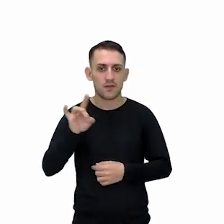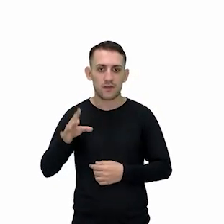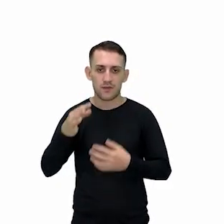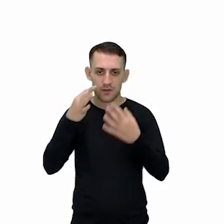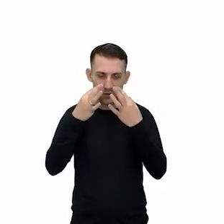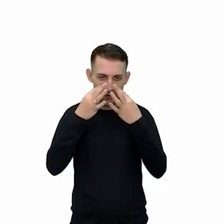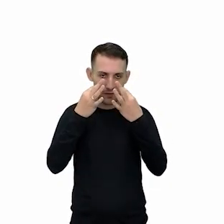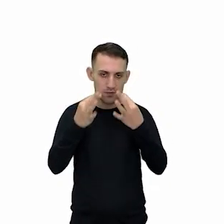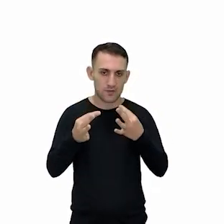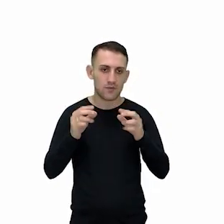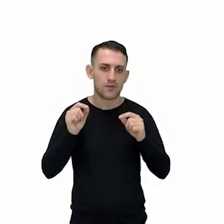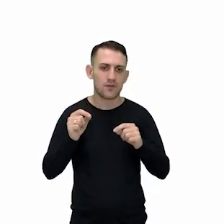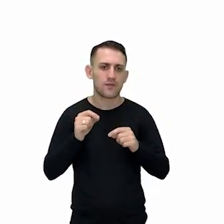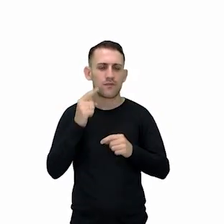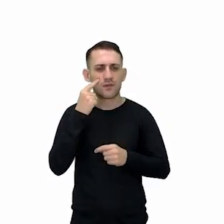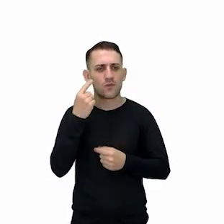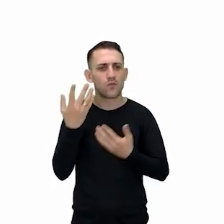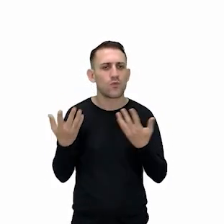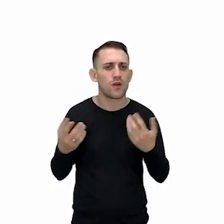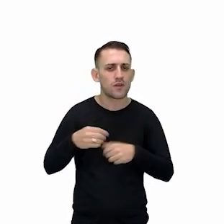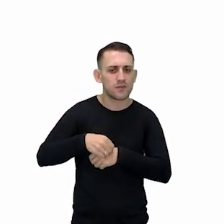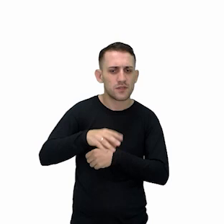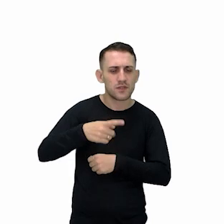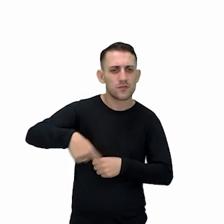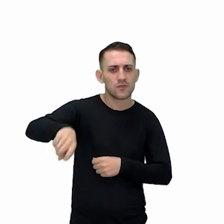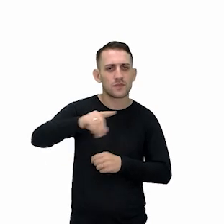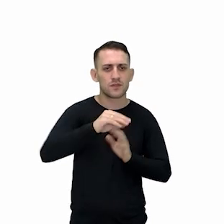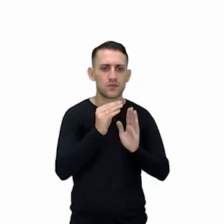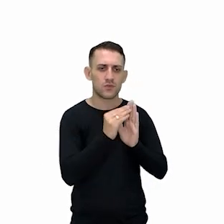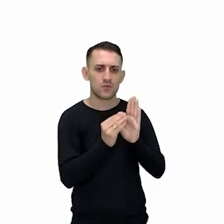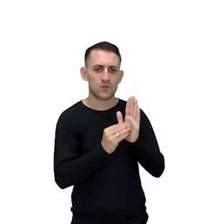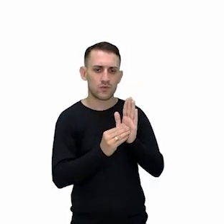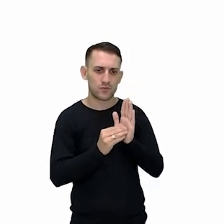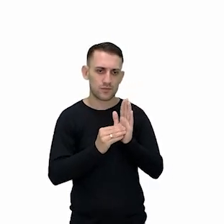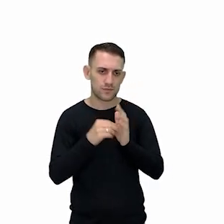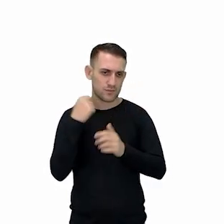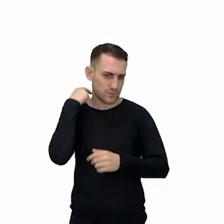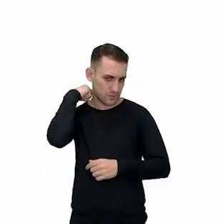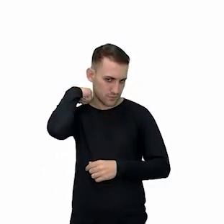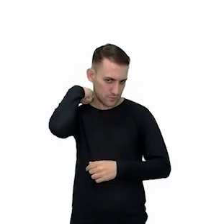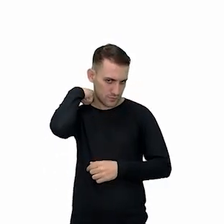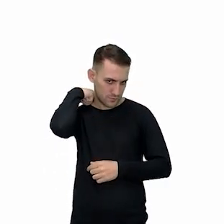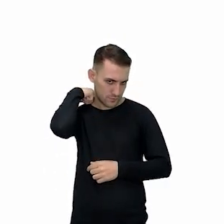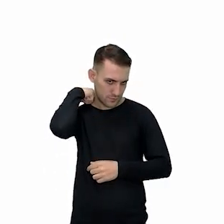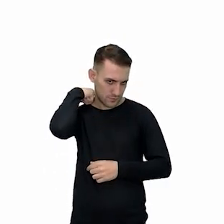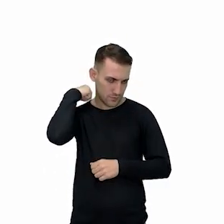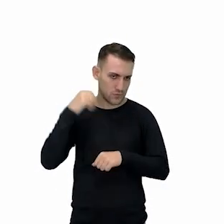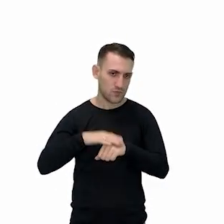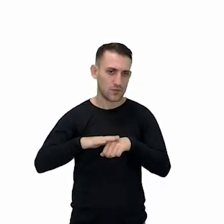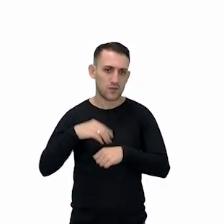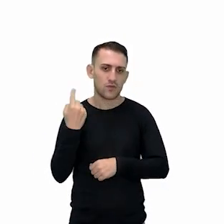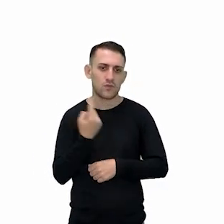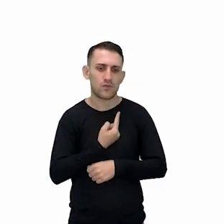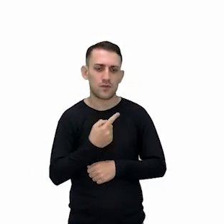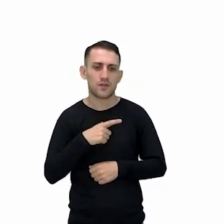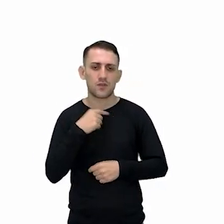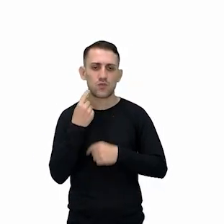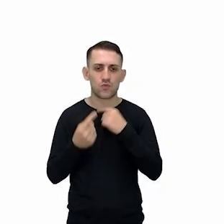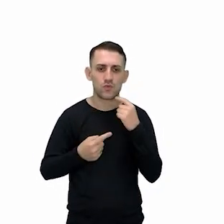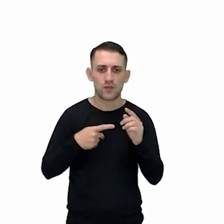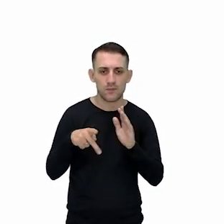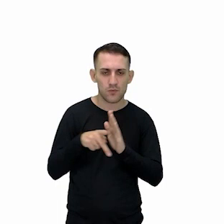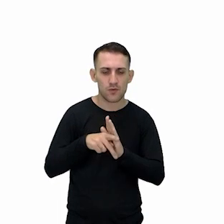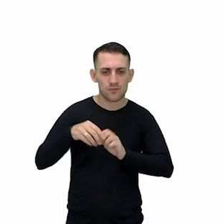observando, né, vendo quais são as sugestões que vocês estão colocando, conversar conosco, tirar as dúvidas,